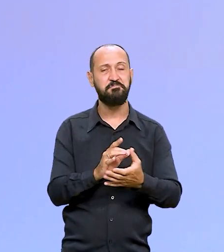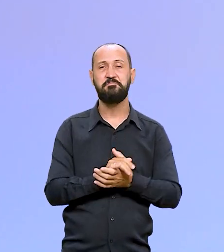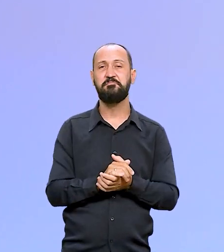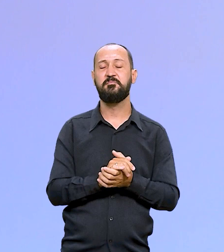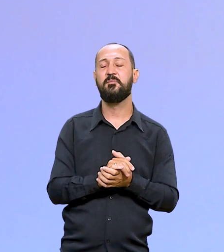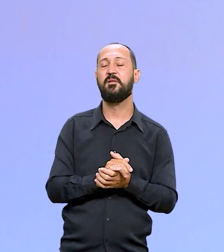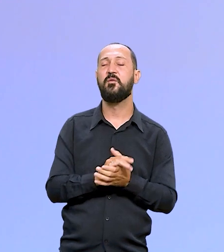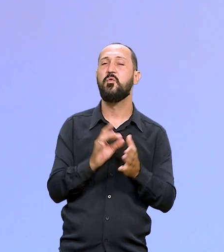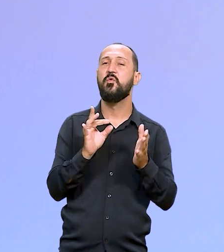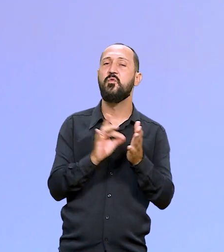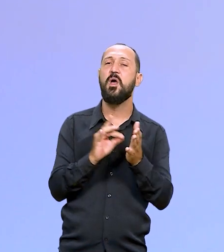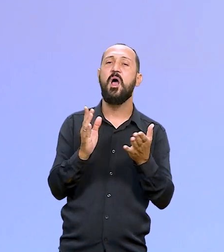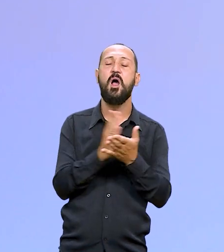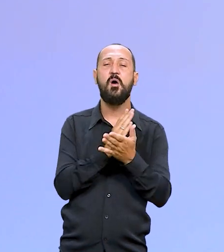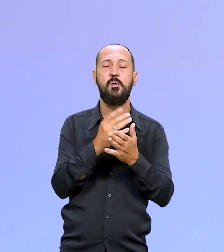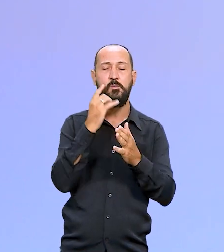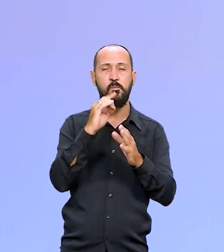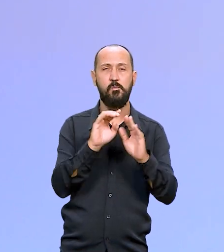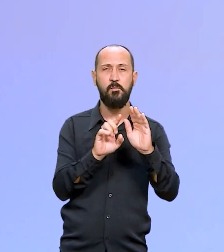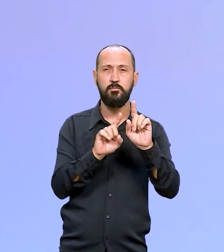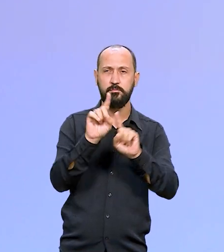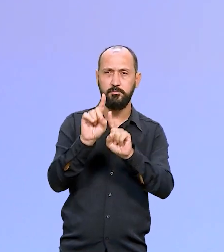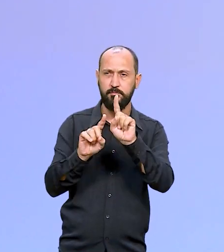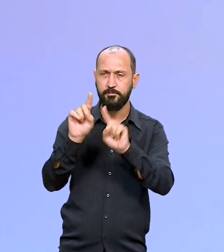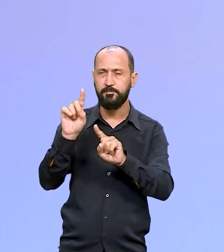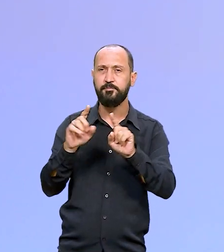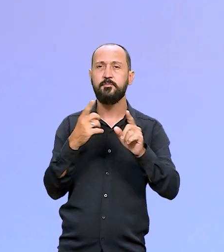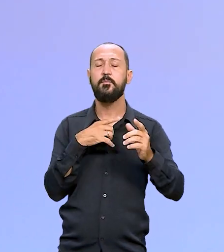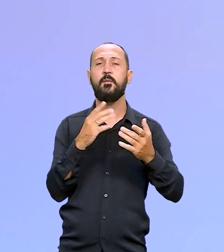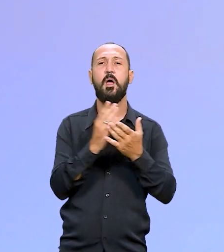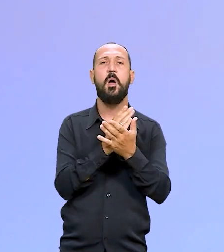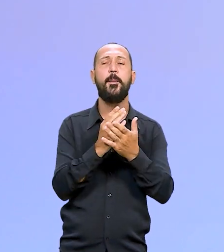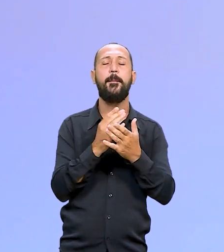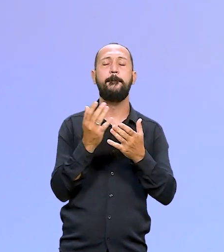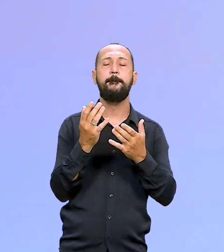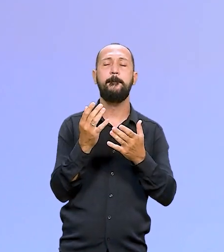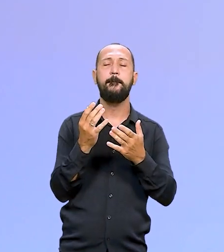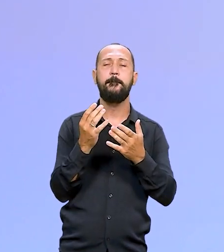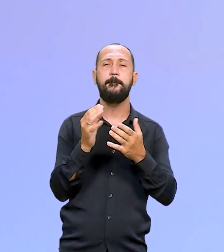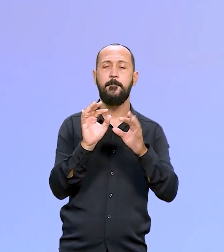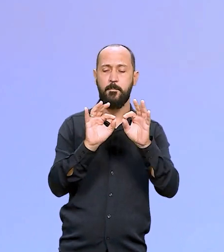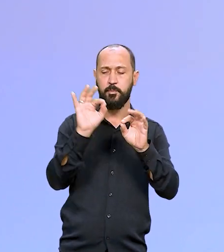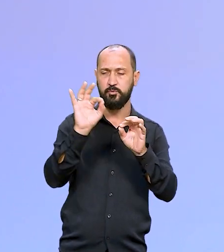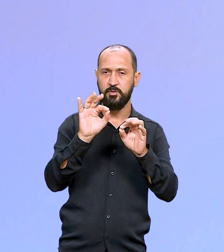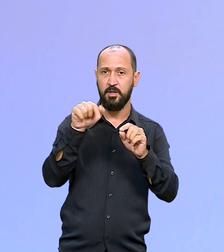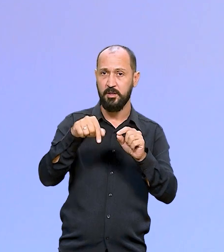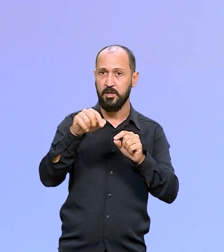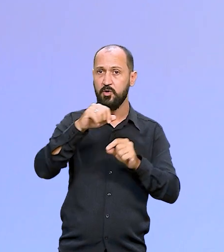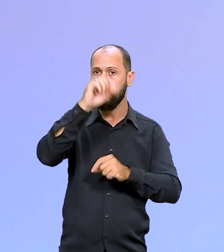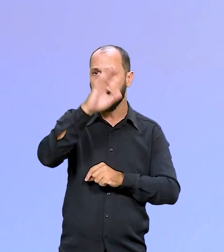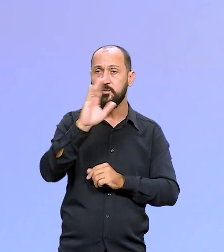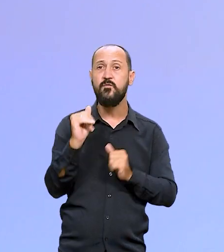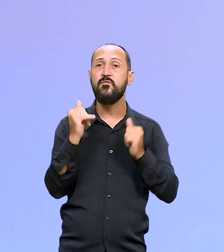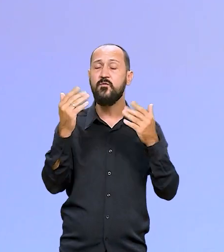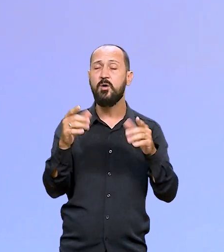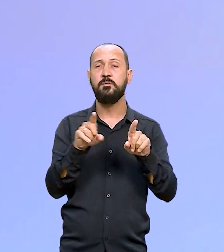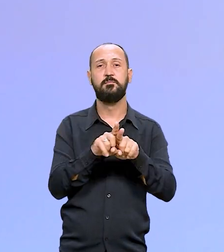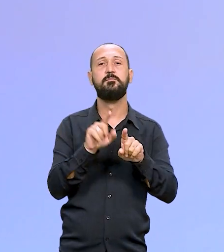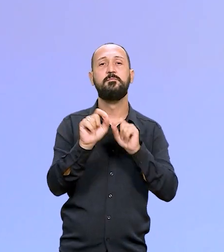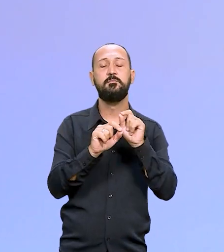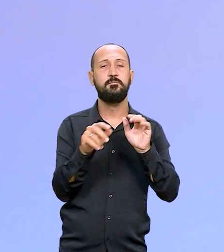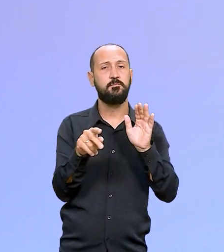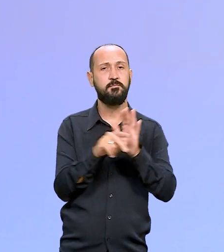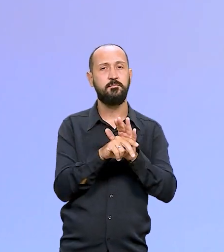ah tanto é verdade que existem alguns rankings né e existem alguns graus eh no Brasil e Internacional